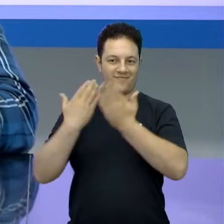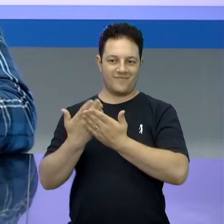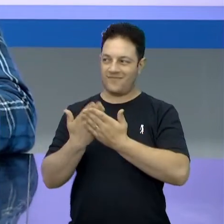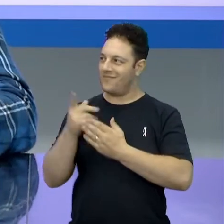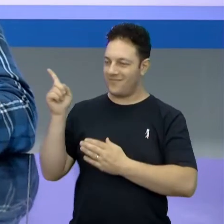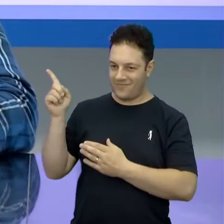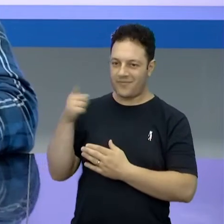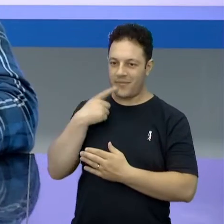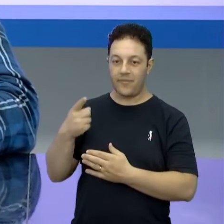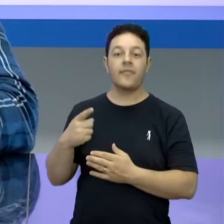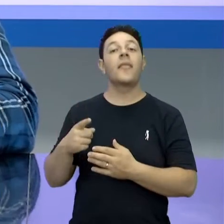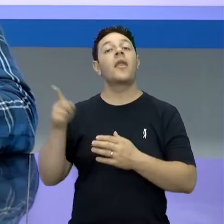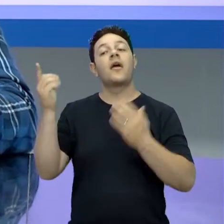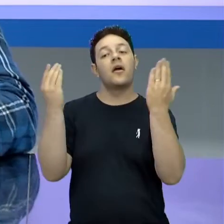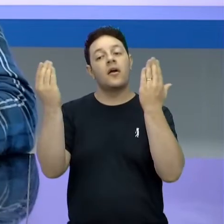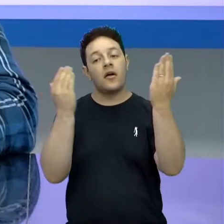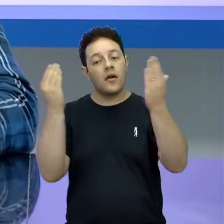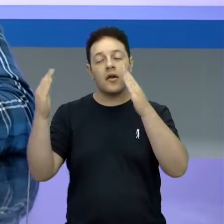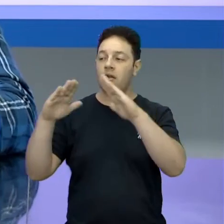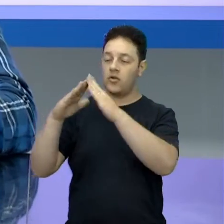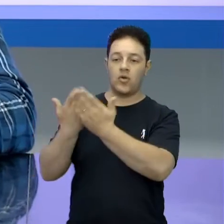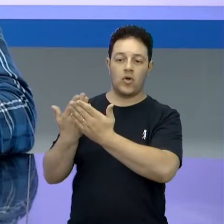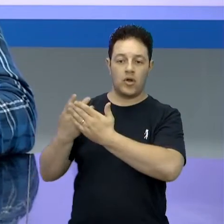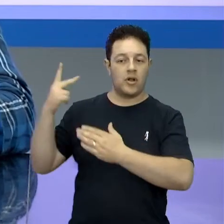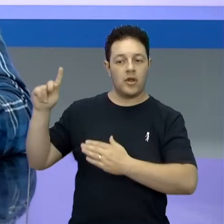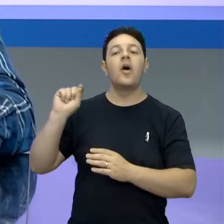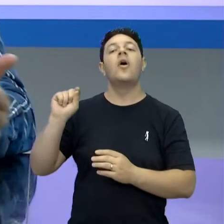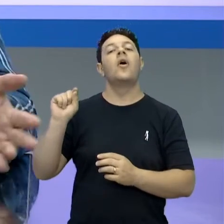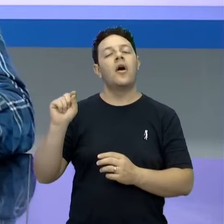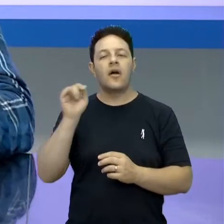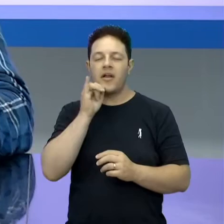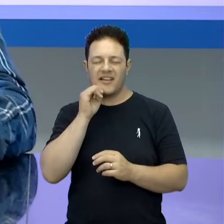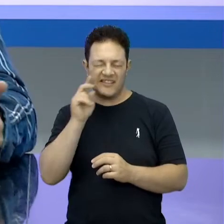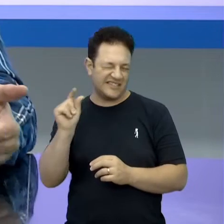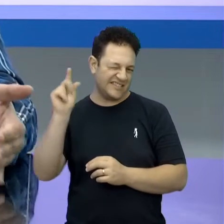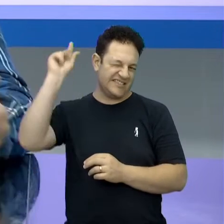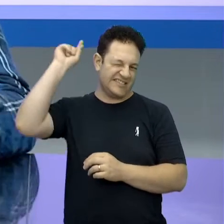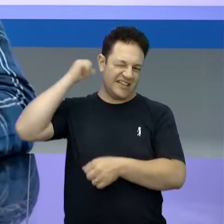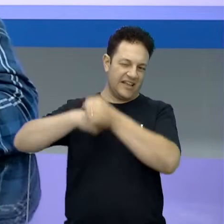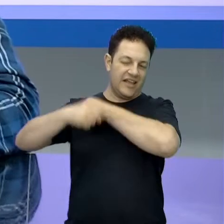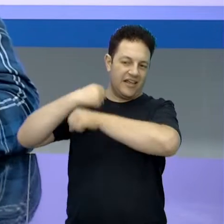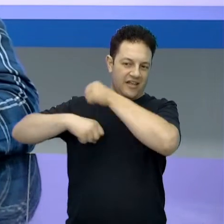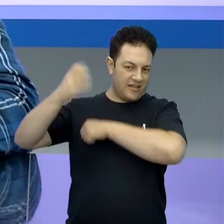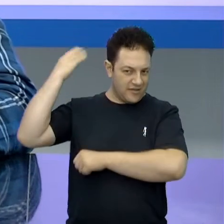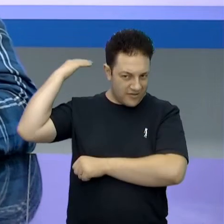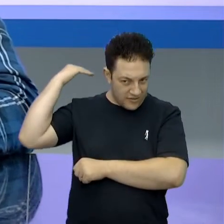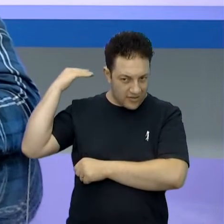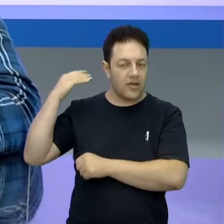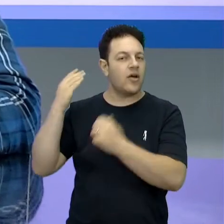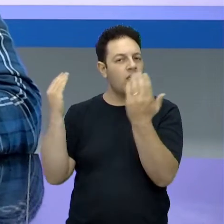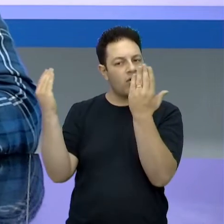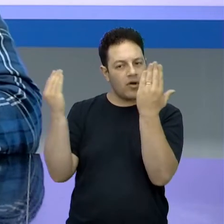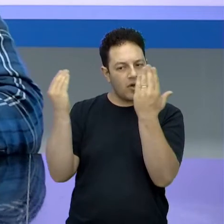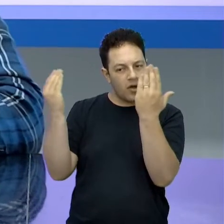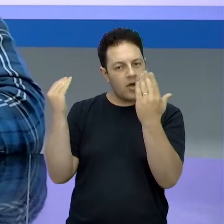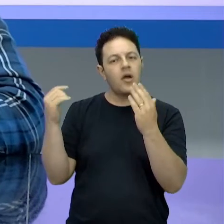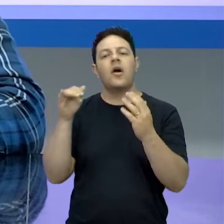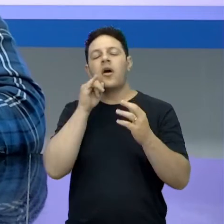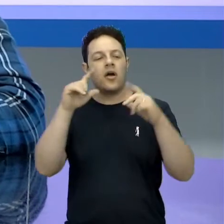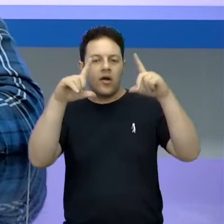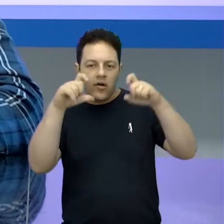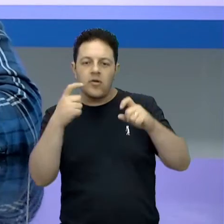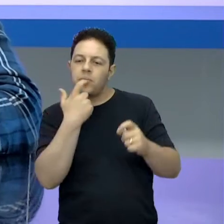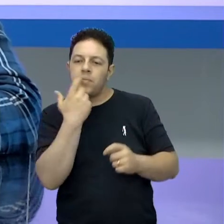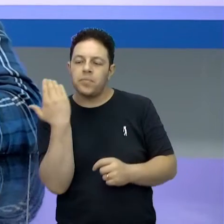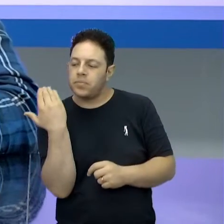eu compararia, né, imagens de algumas décadas ou anos atrás, né? E compararia com as imagens